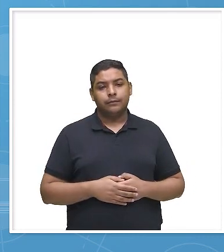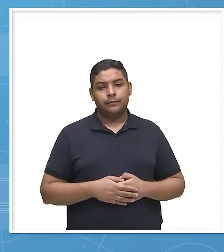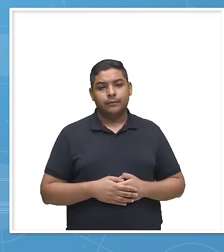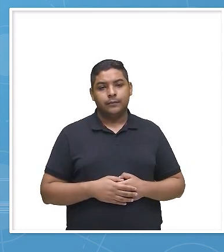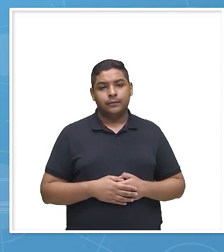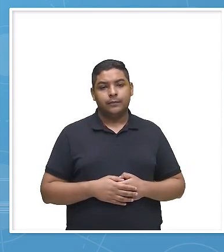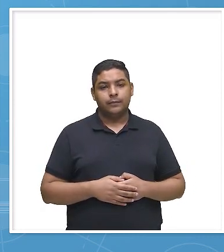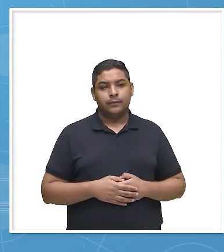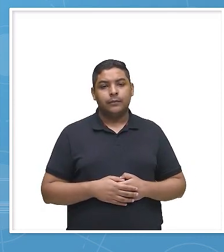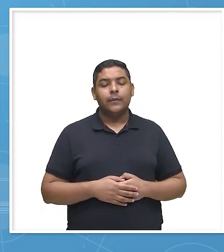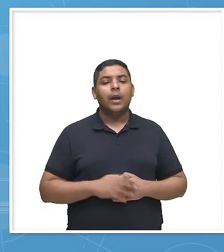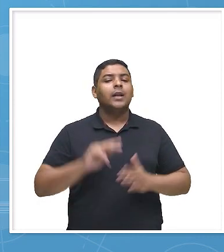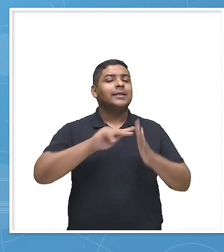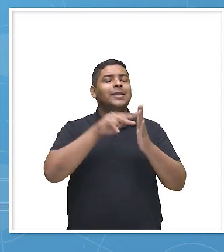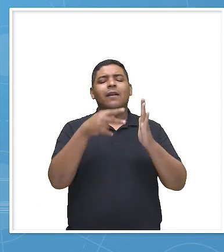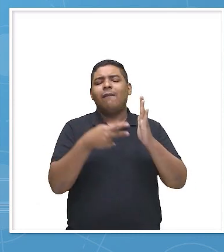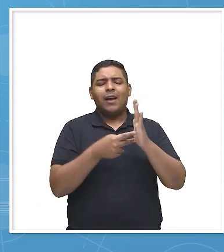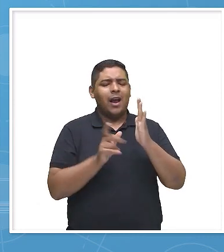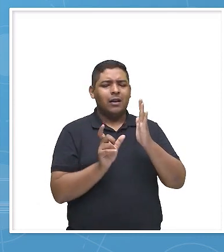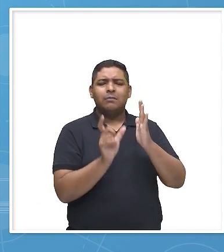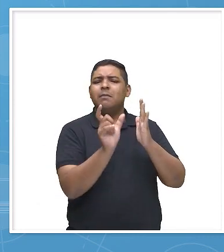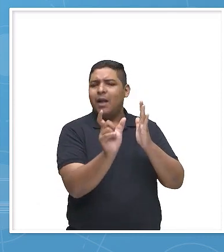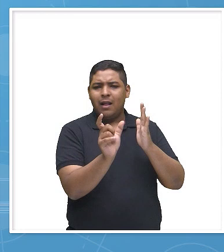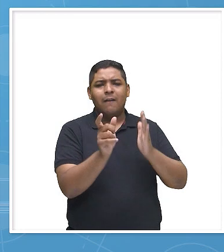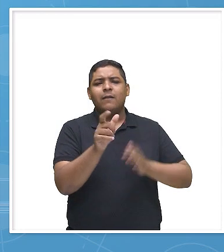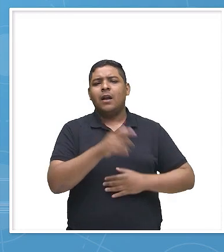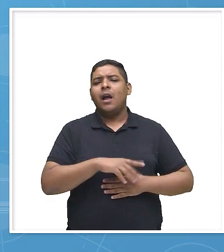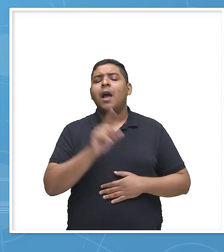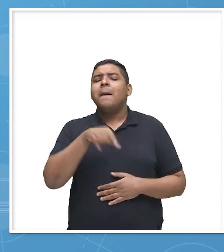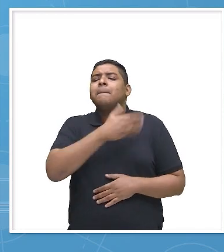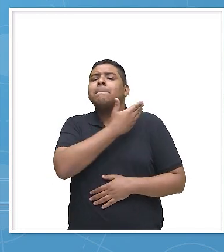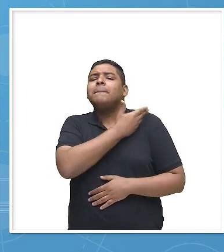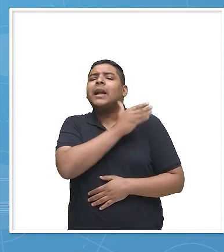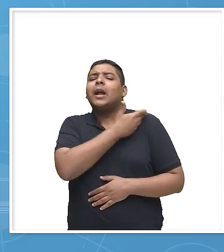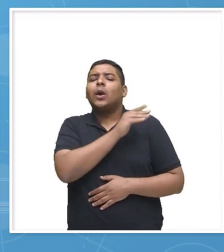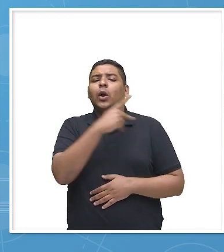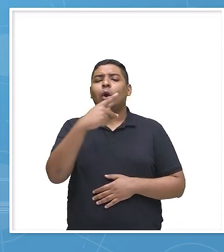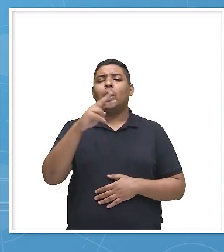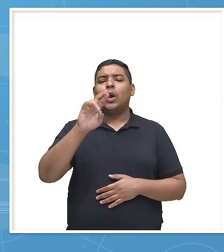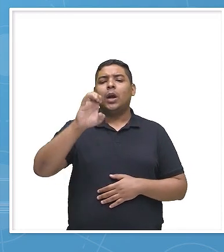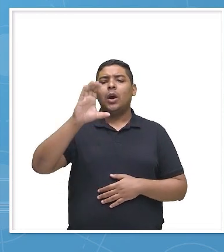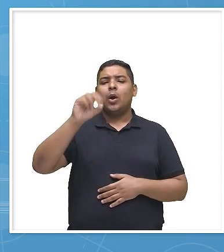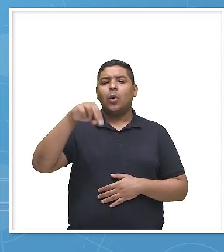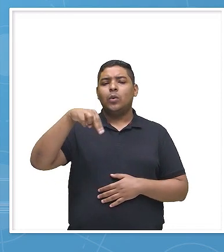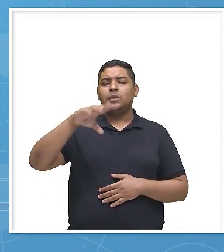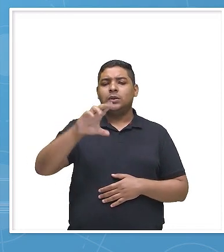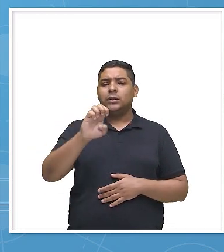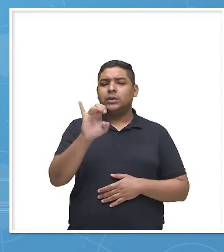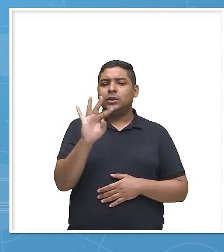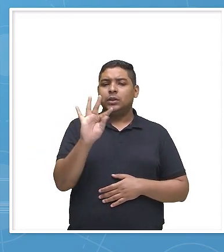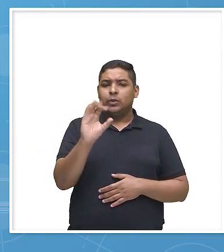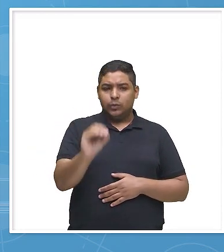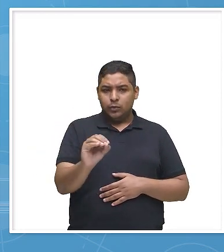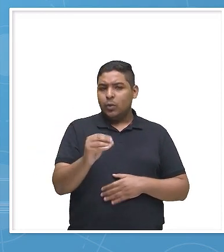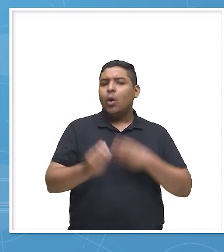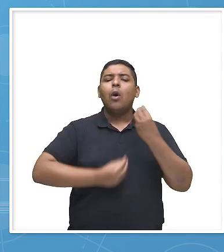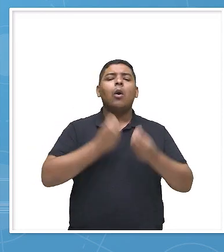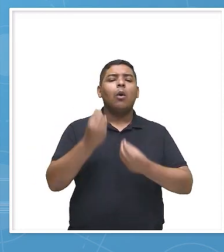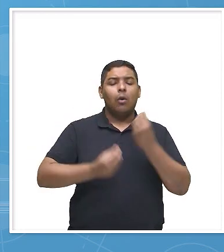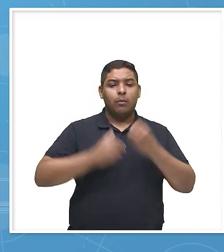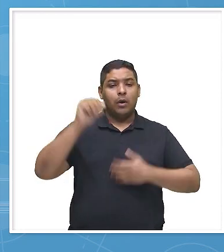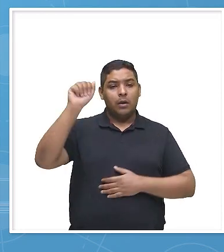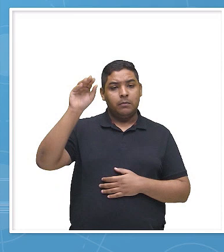podemos entender preconceito como? Mais uma vez, quatro alternativas. Vocês vão ler, refletir